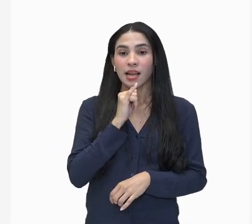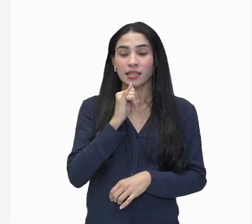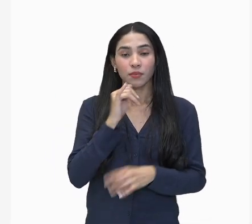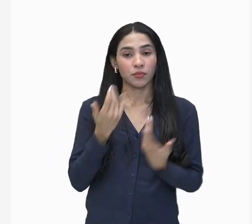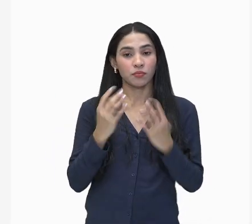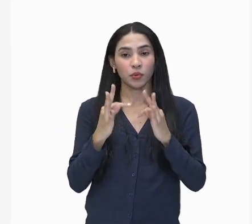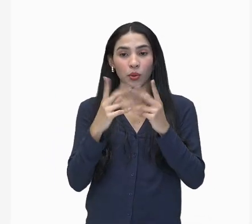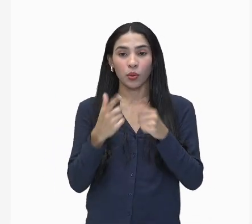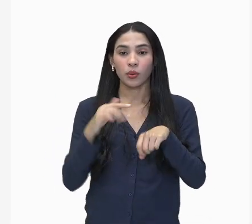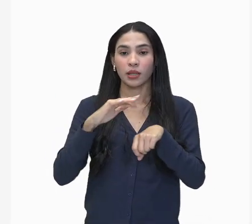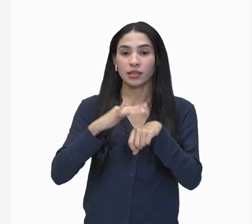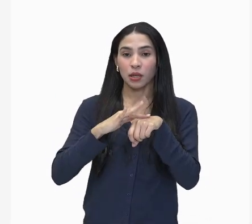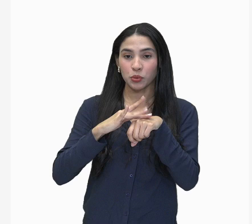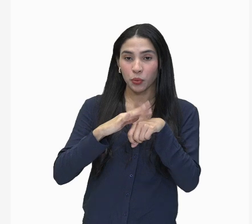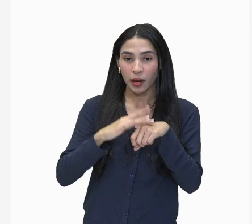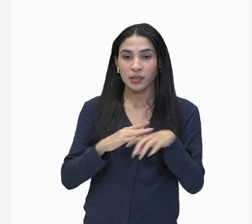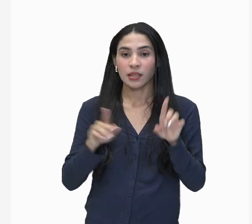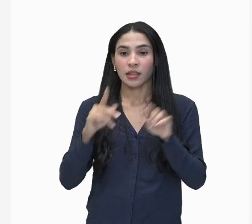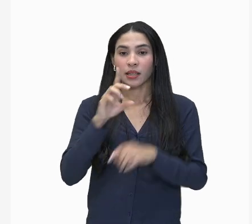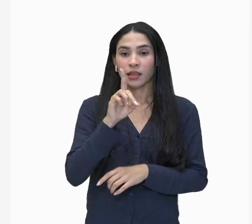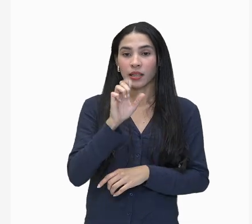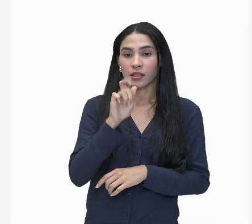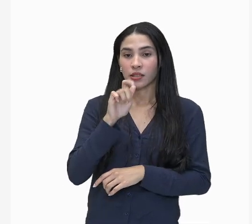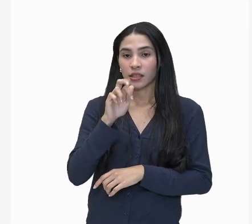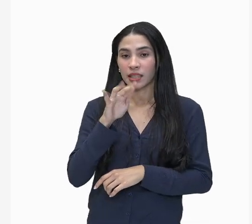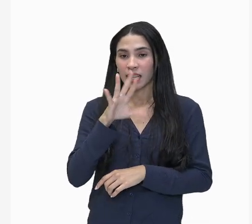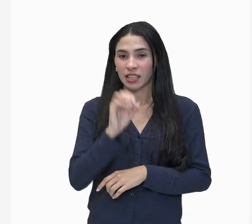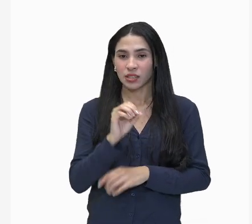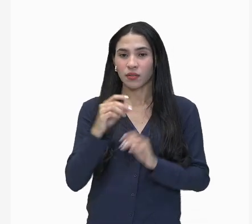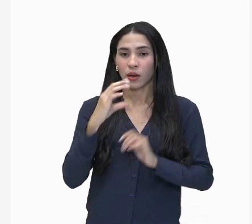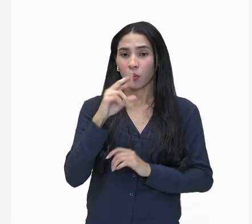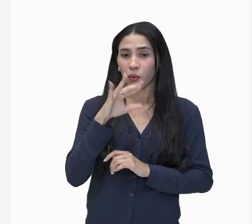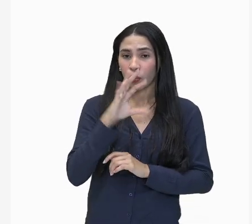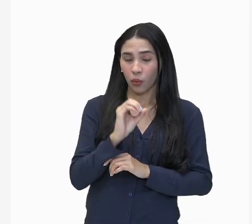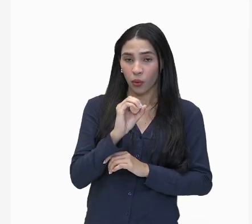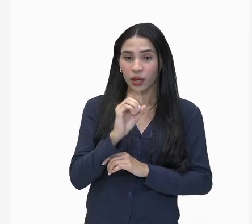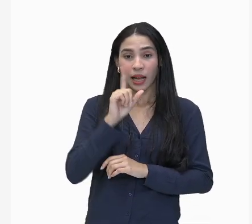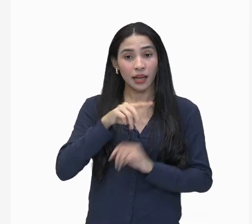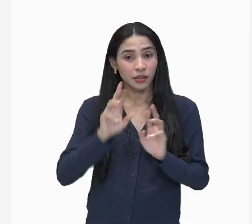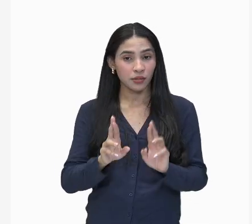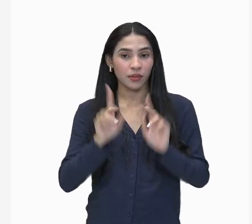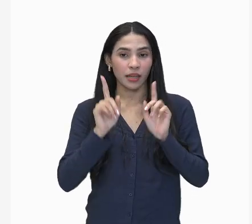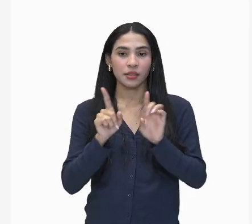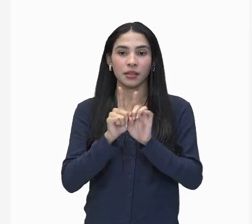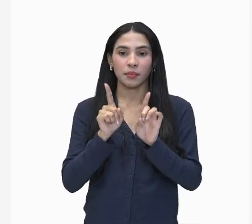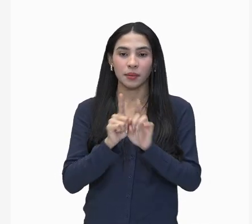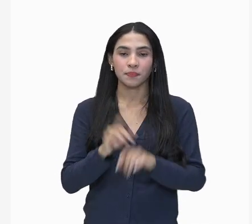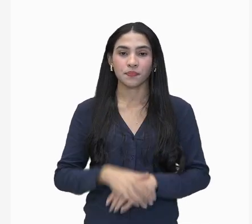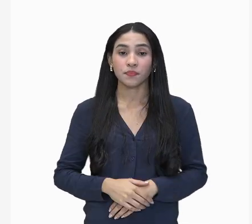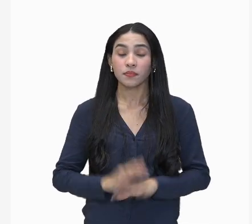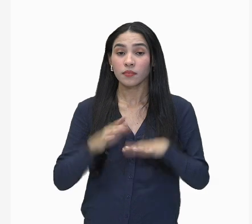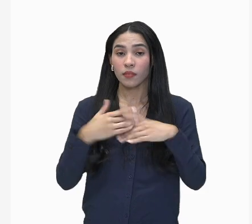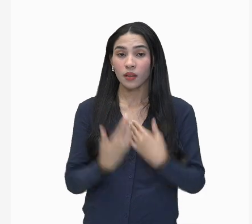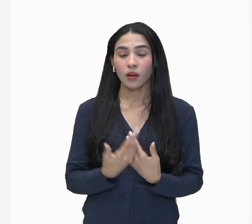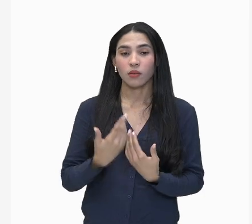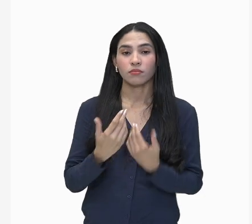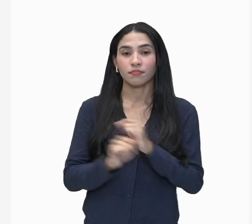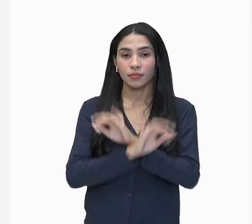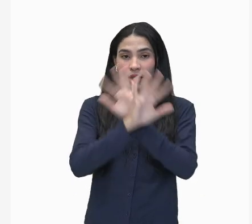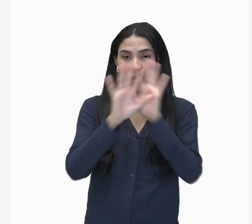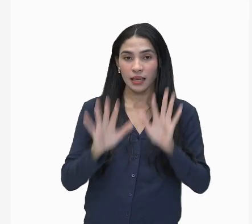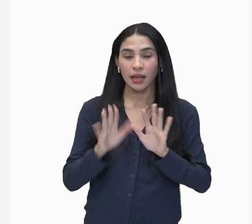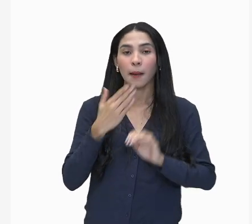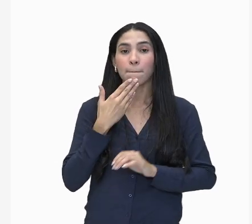as doenças degenerativas sejam crônicas, nem todas as doenças crônicas são degenerativas. Então, para deixar bem claro e